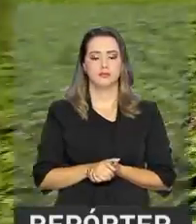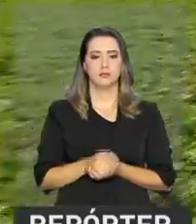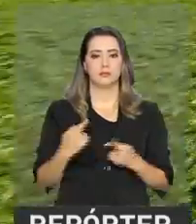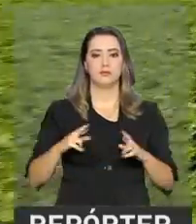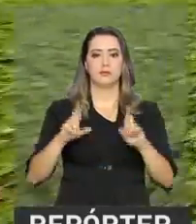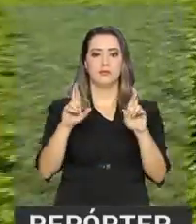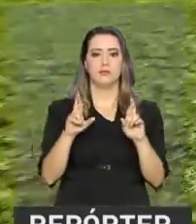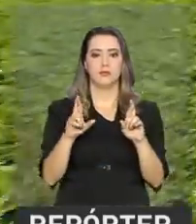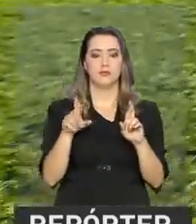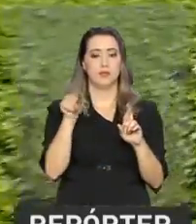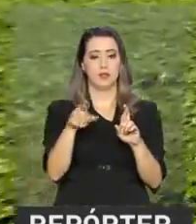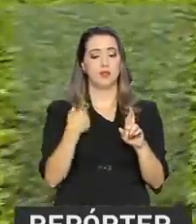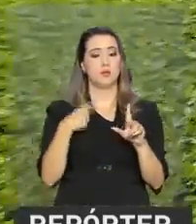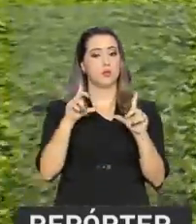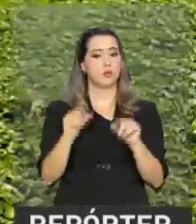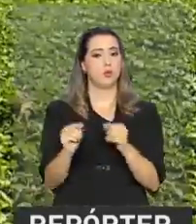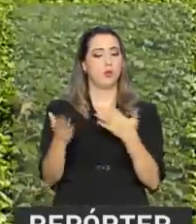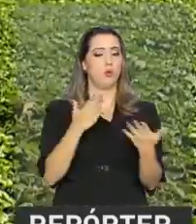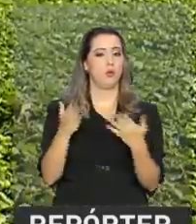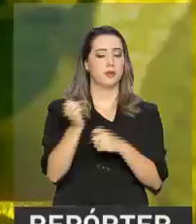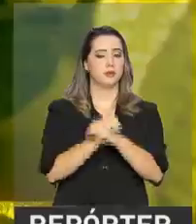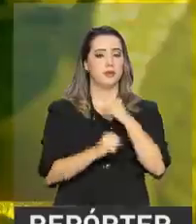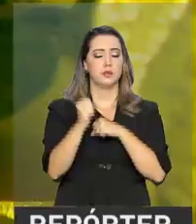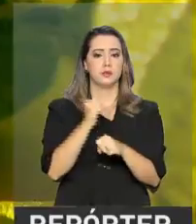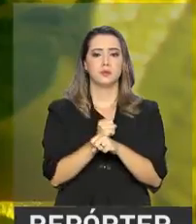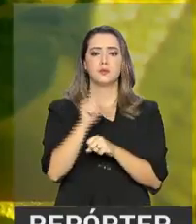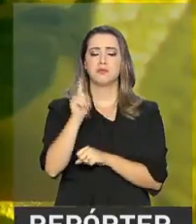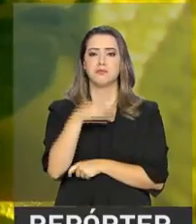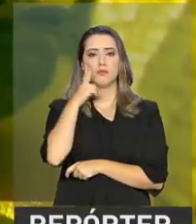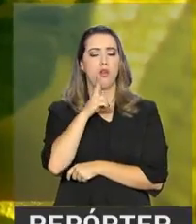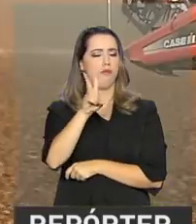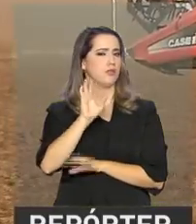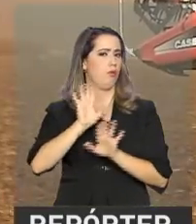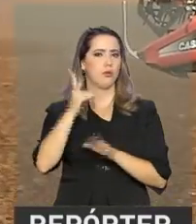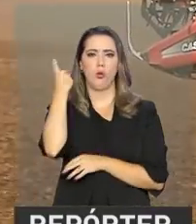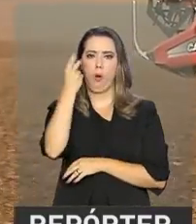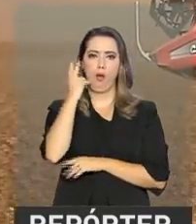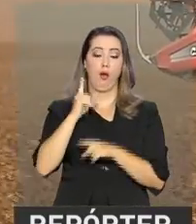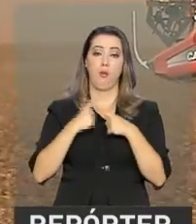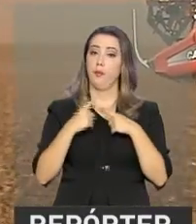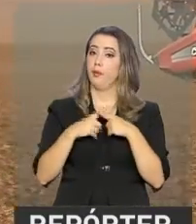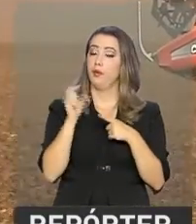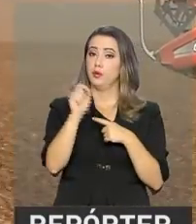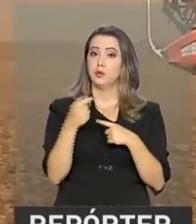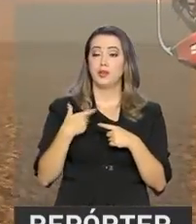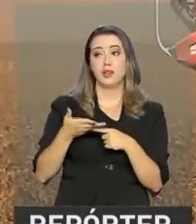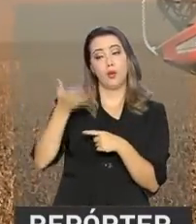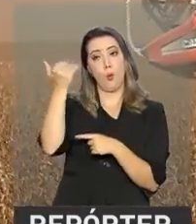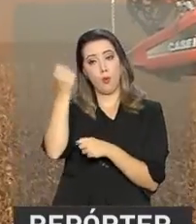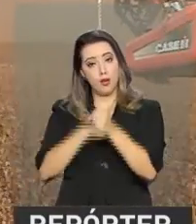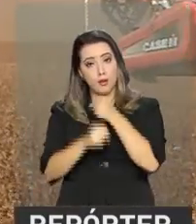A expectativa de uma safra menor em relação ao ano passado é vista como natural e justificada pela super safra